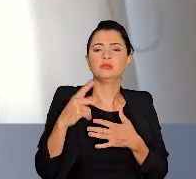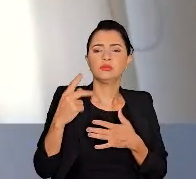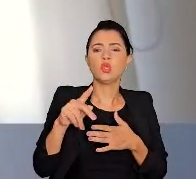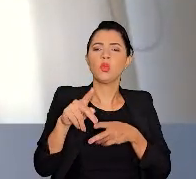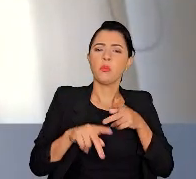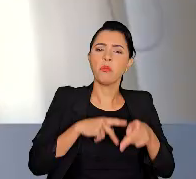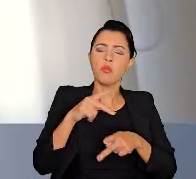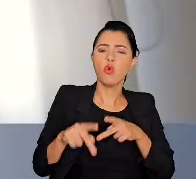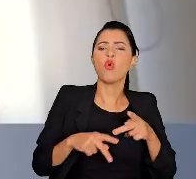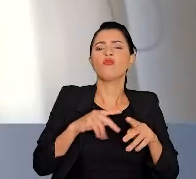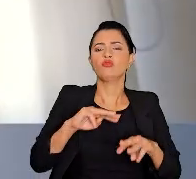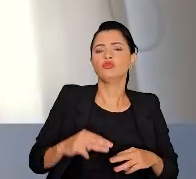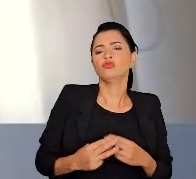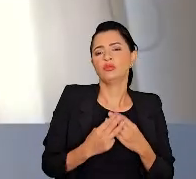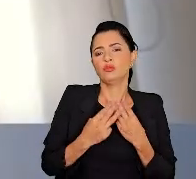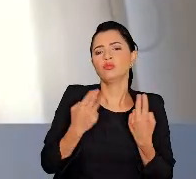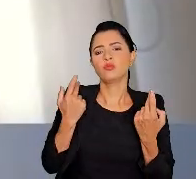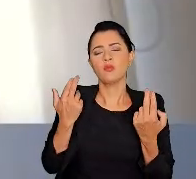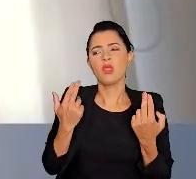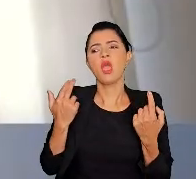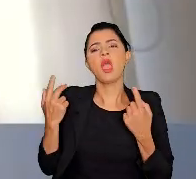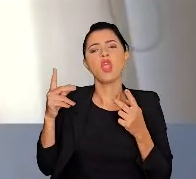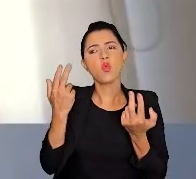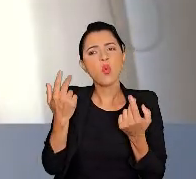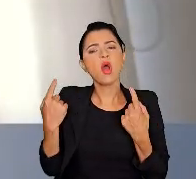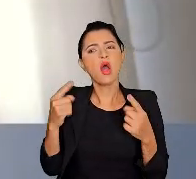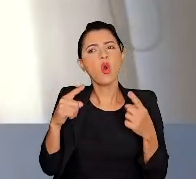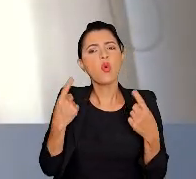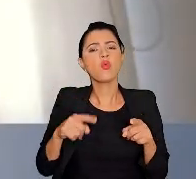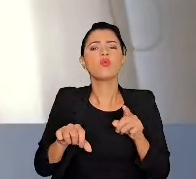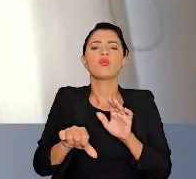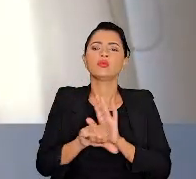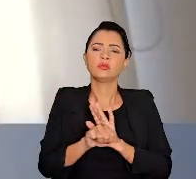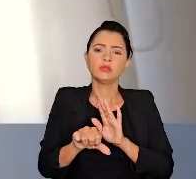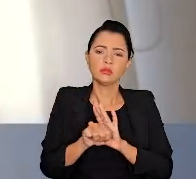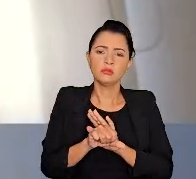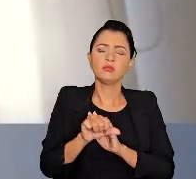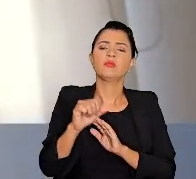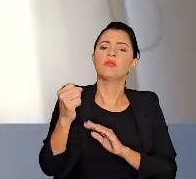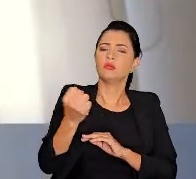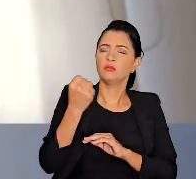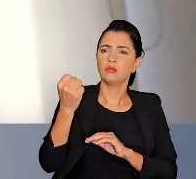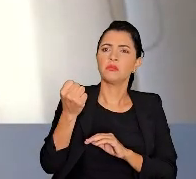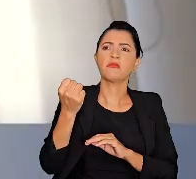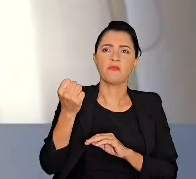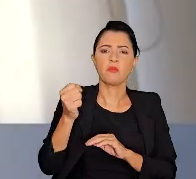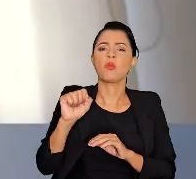judeu, equivalem à incitação ao descrime com acentuado conteúdo fascista,